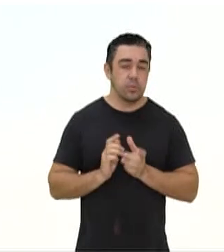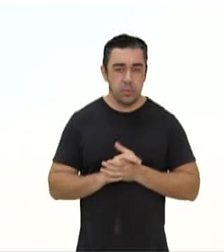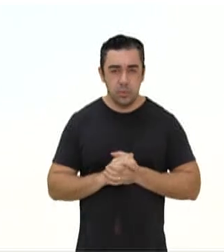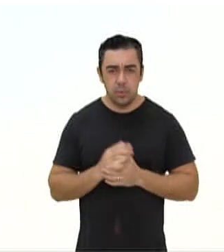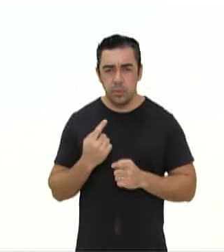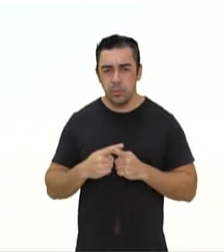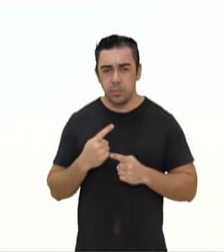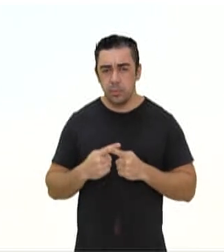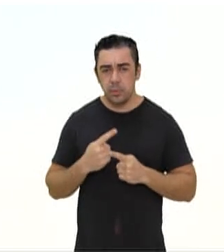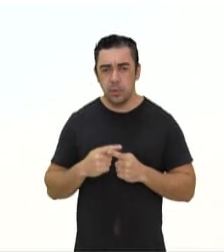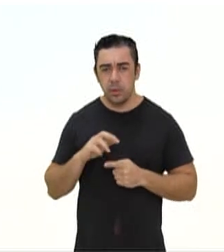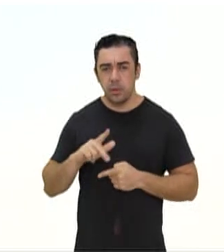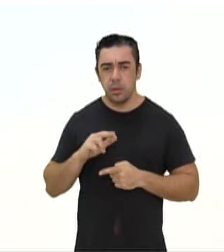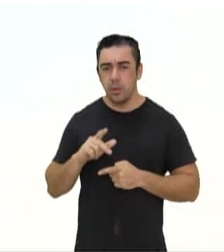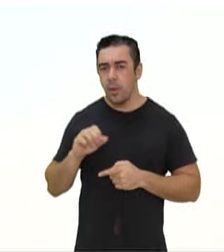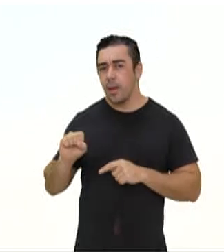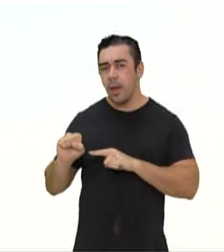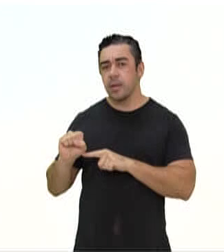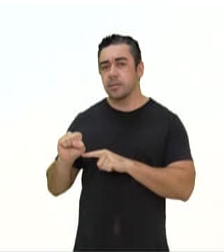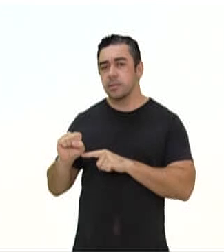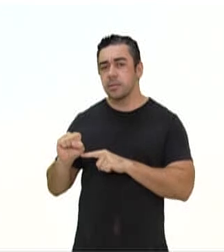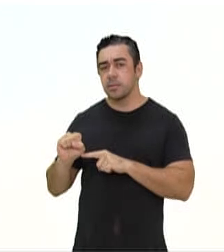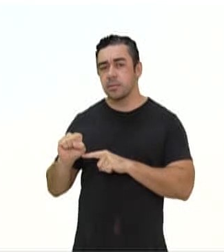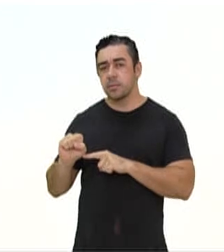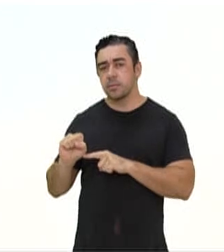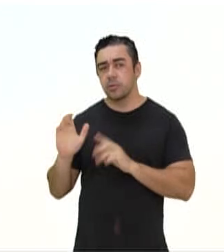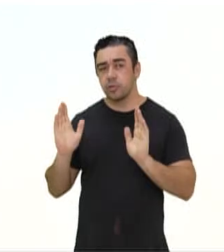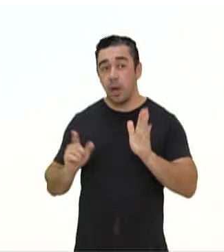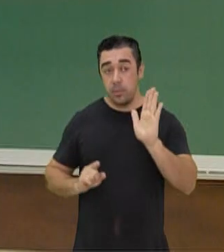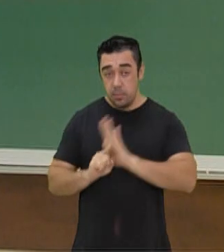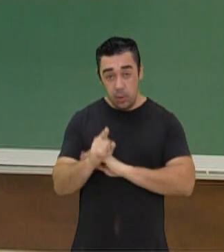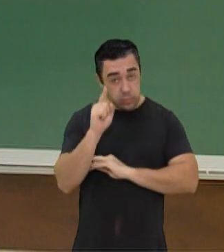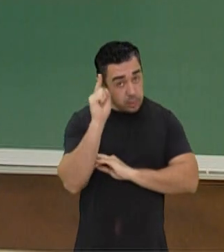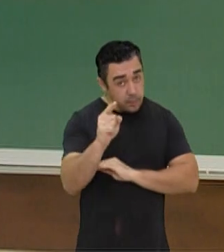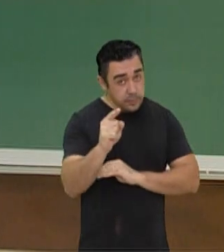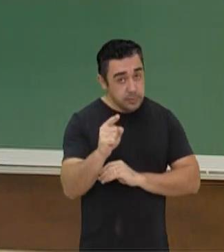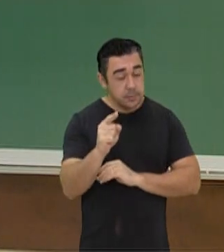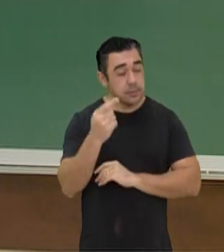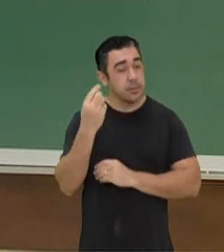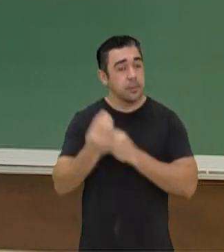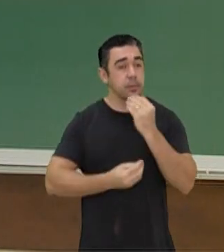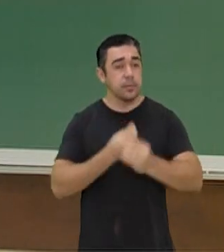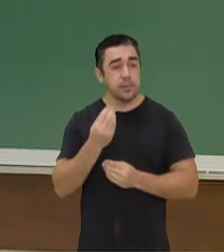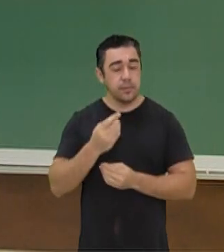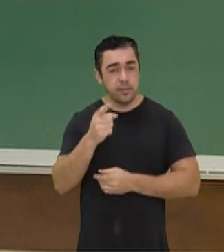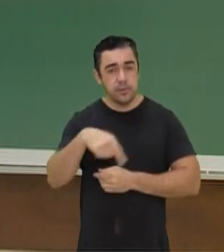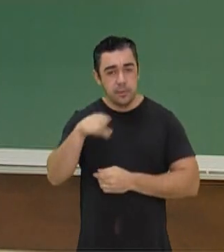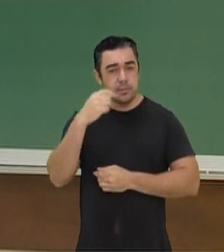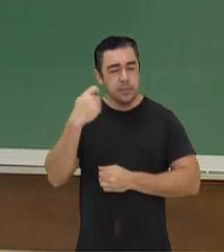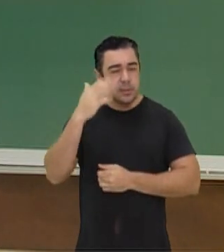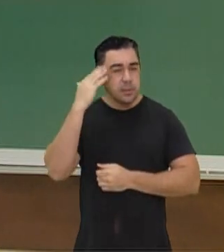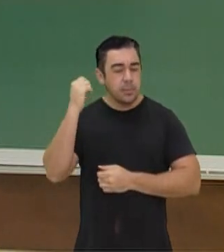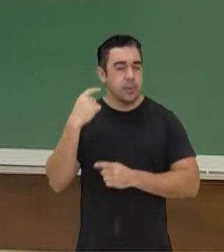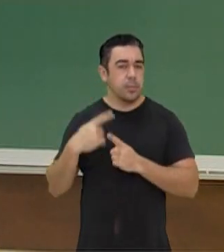que o sufixo não está escrito com S? Veja, eu estou fazendo uma pergunta para vocês. Então, é preciso